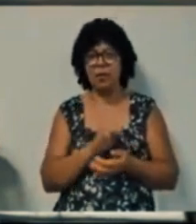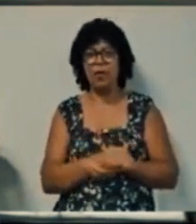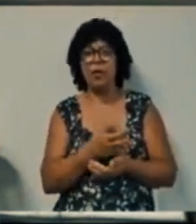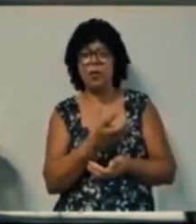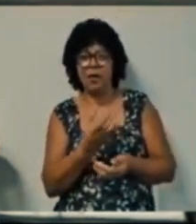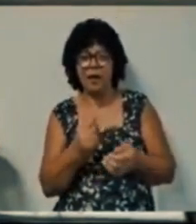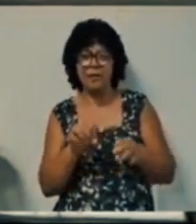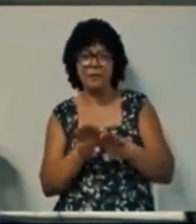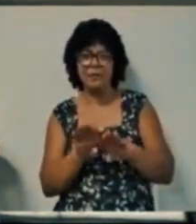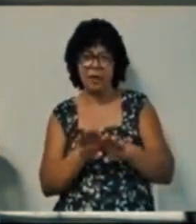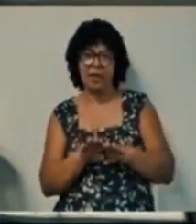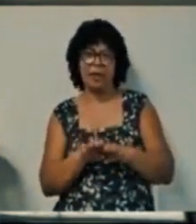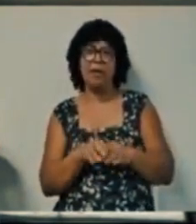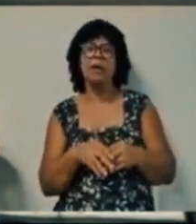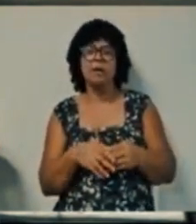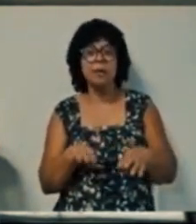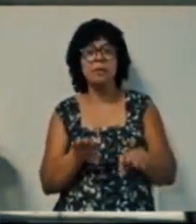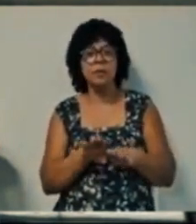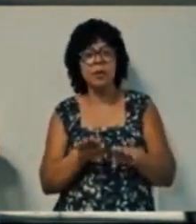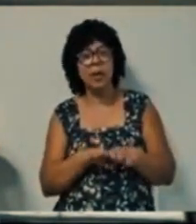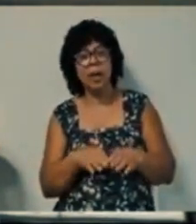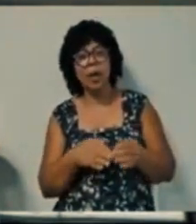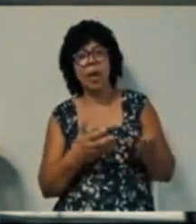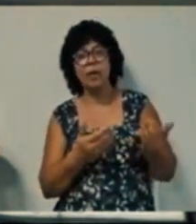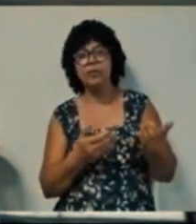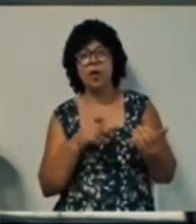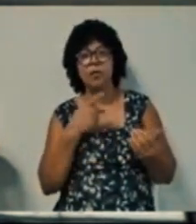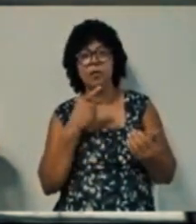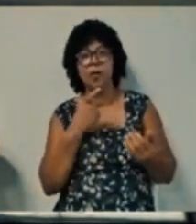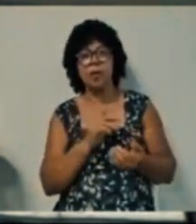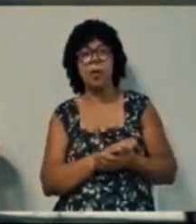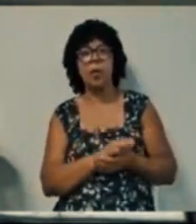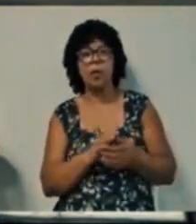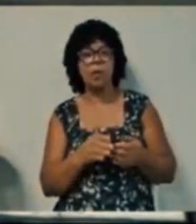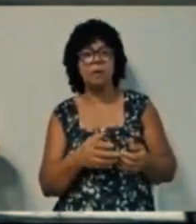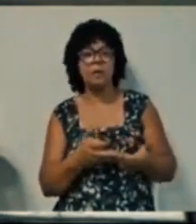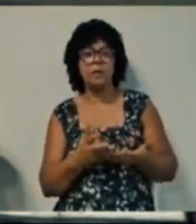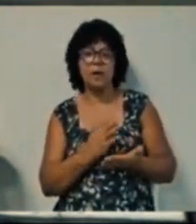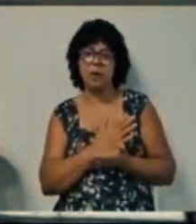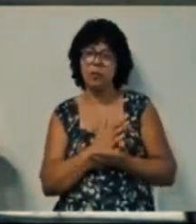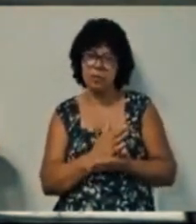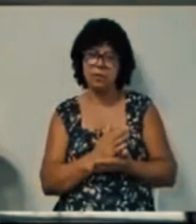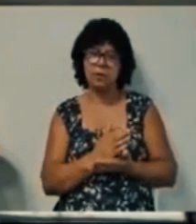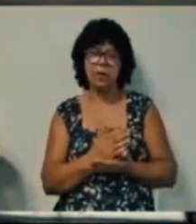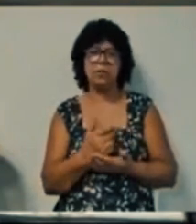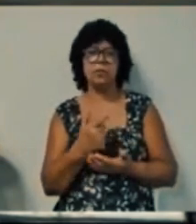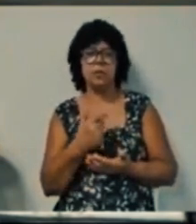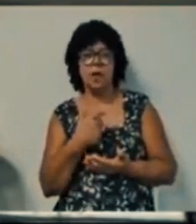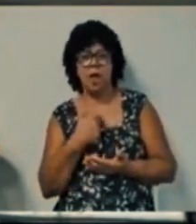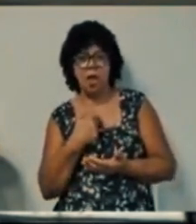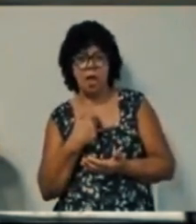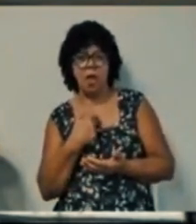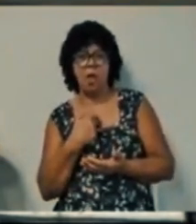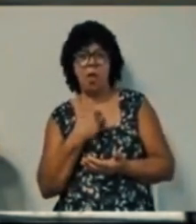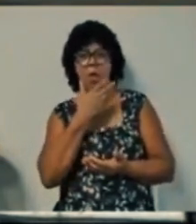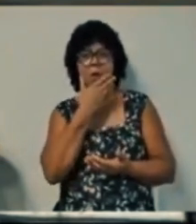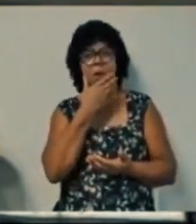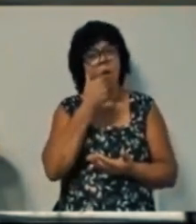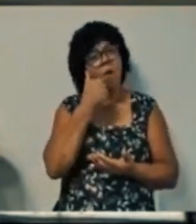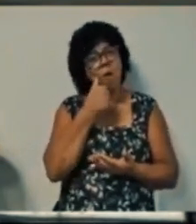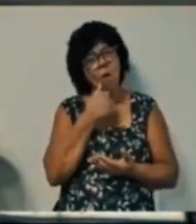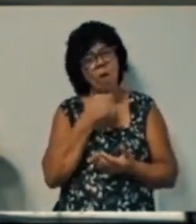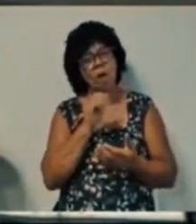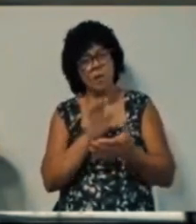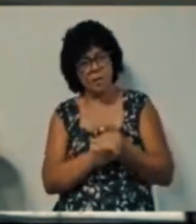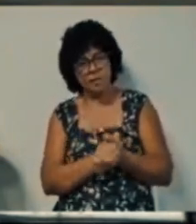quer, a minha irmã quer, eu também quero. E começamos lá, irmãos, eu e a minha esposa, falar do amor de Jesus através desse estudo